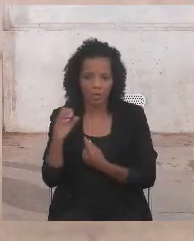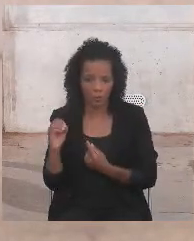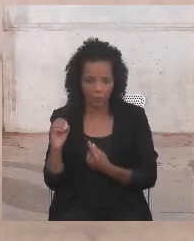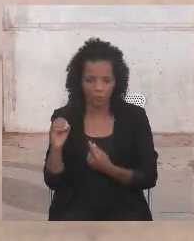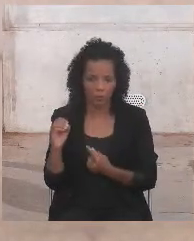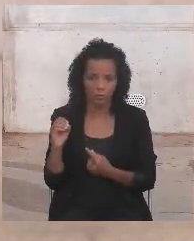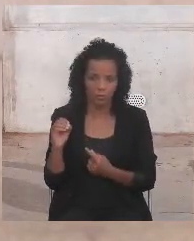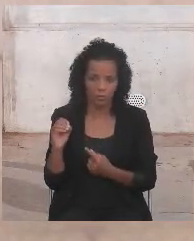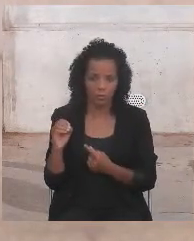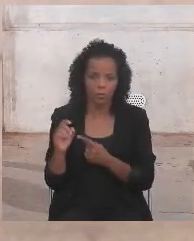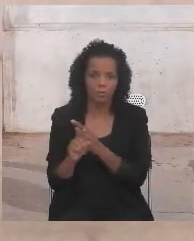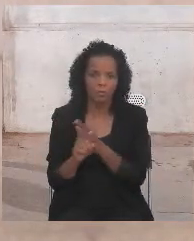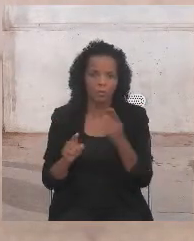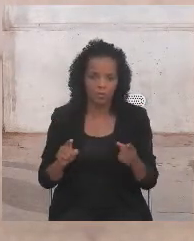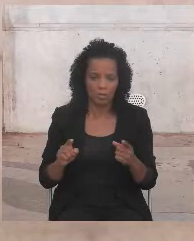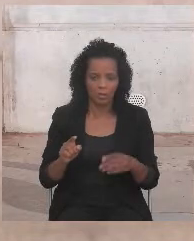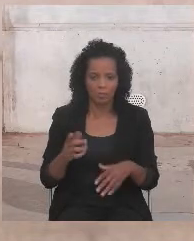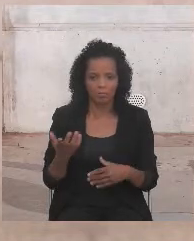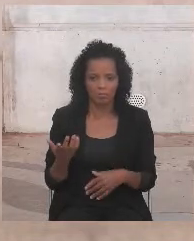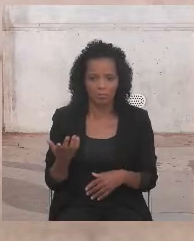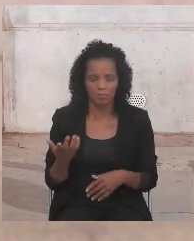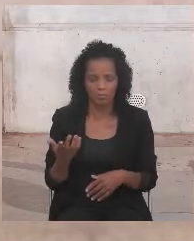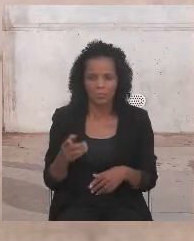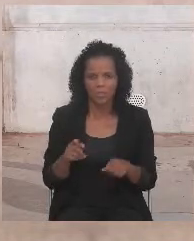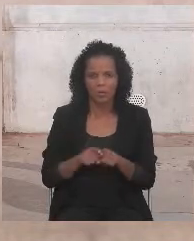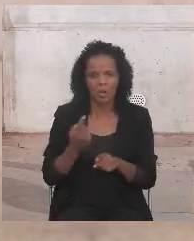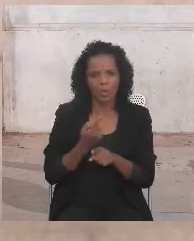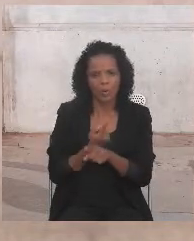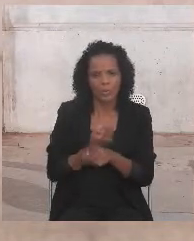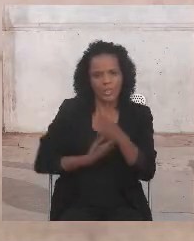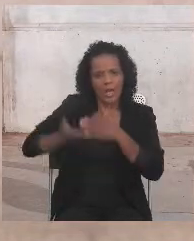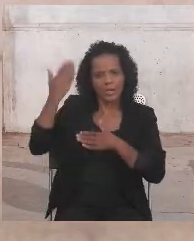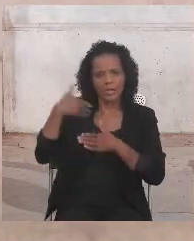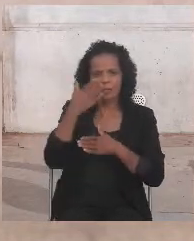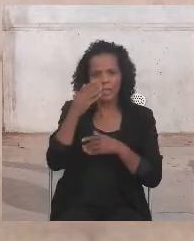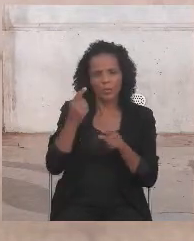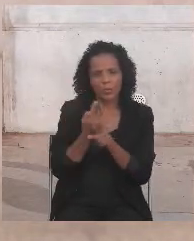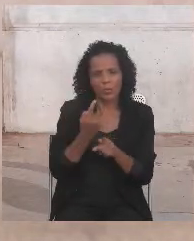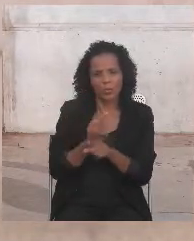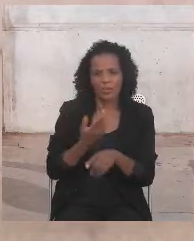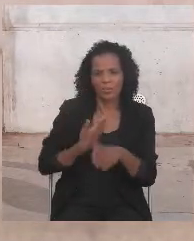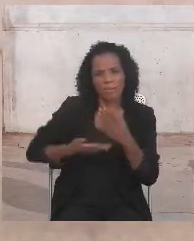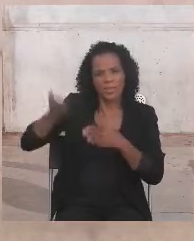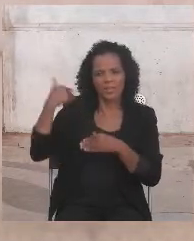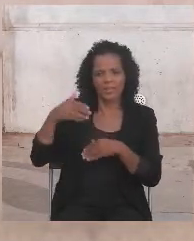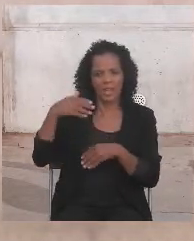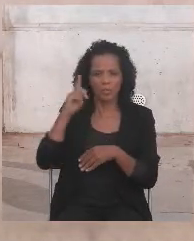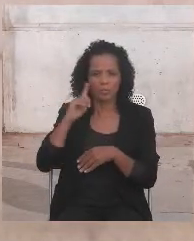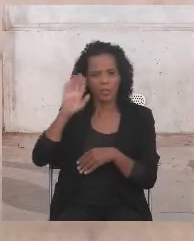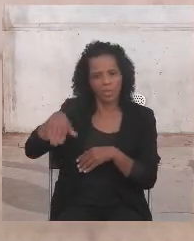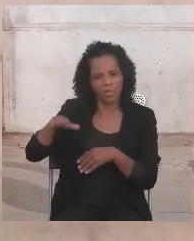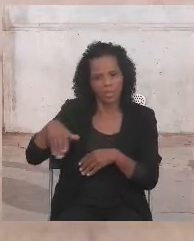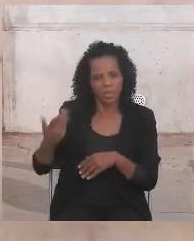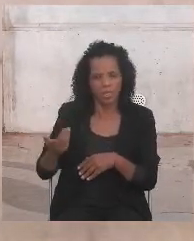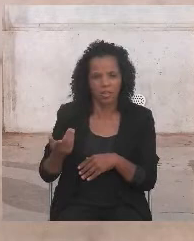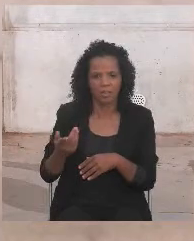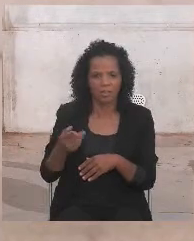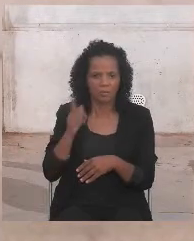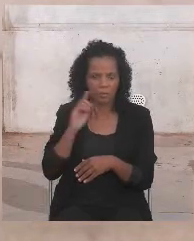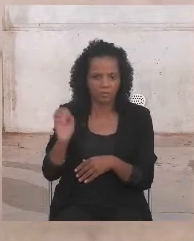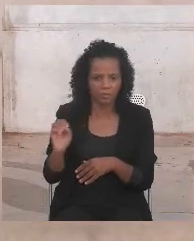de desmerecer os rituais, de os tratar como algo do passado, anacrónico,